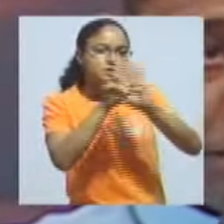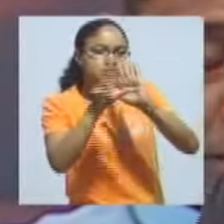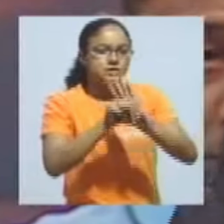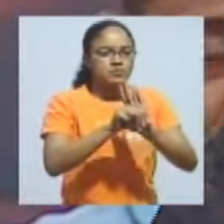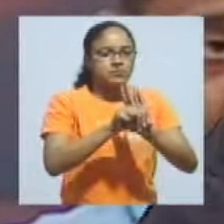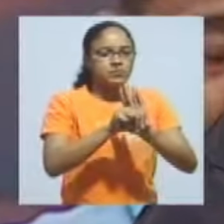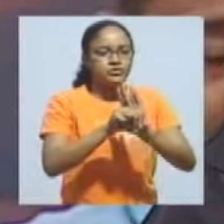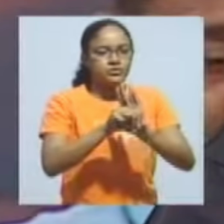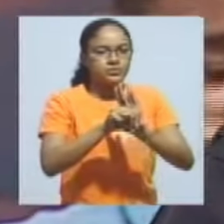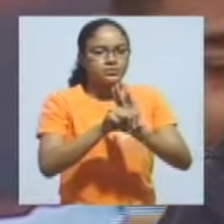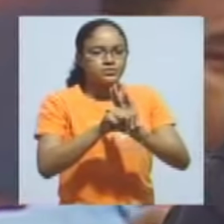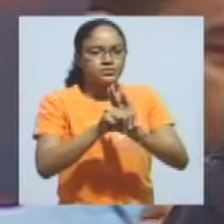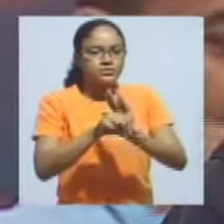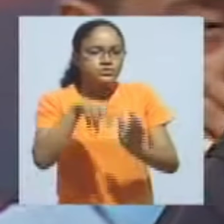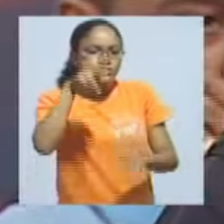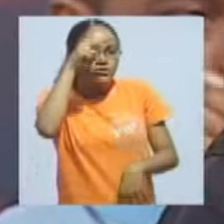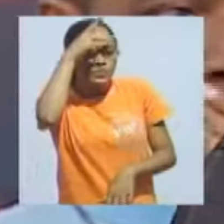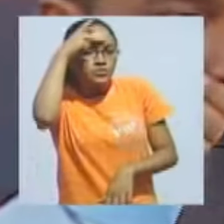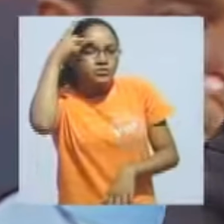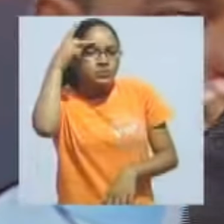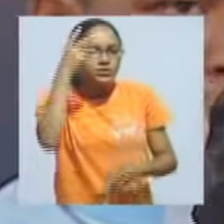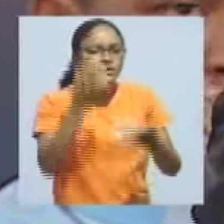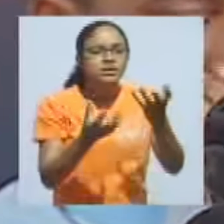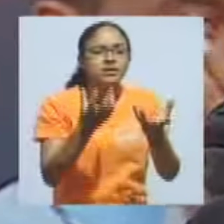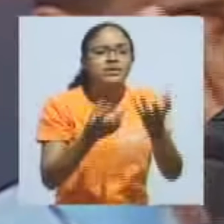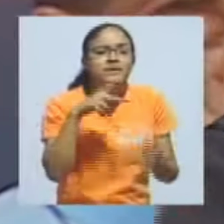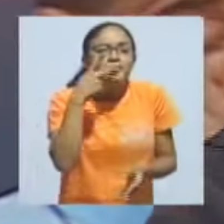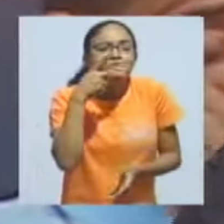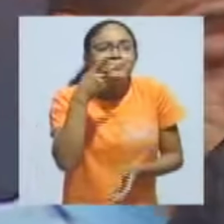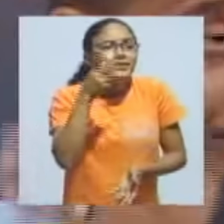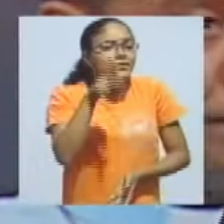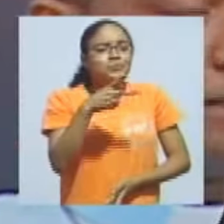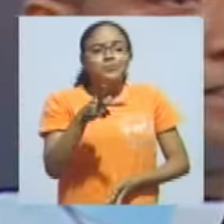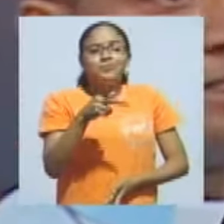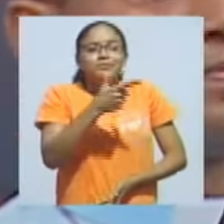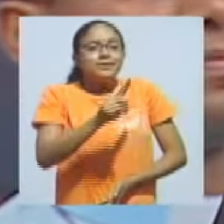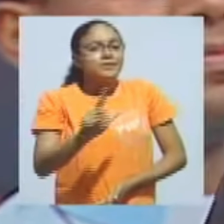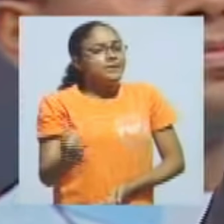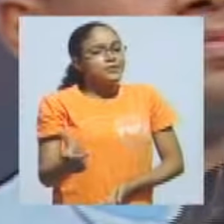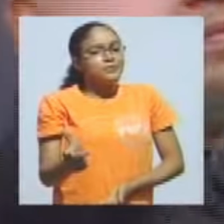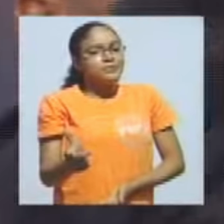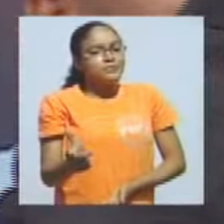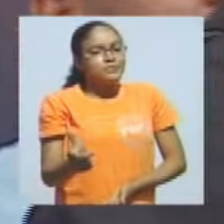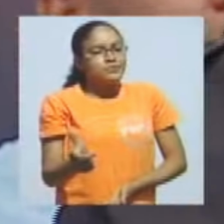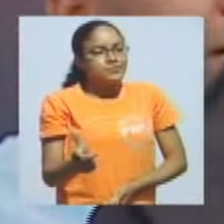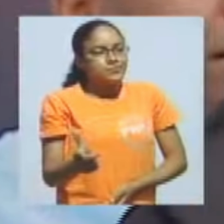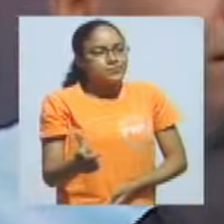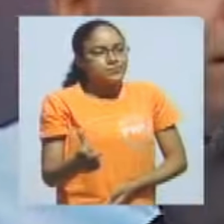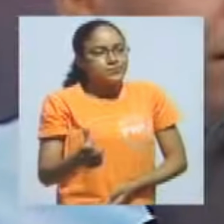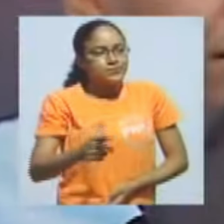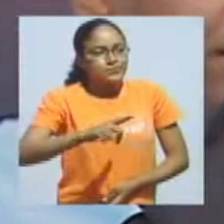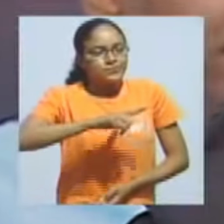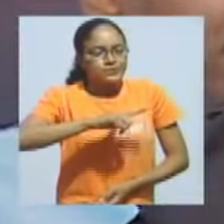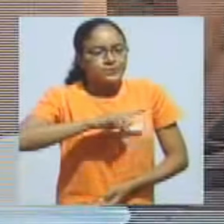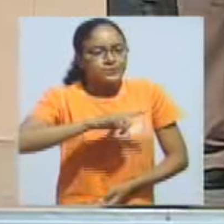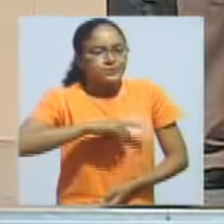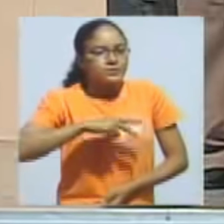reconhecer quem é que está querendo falar de longe, embora, com o Padre Léo.